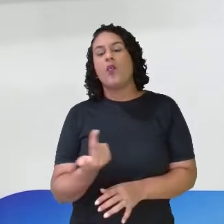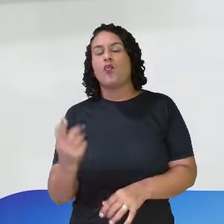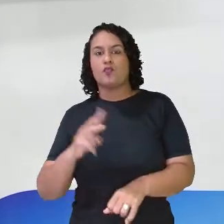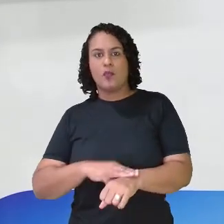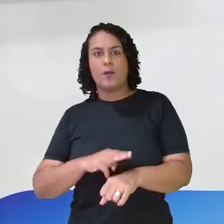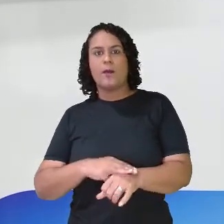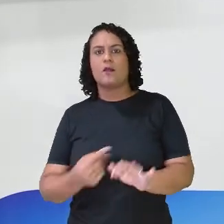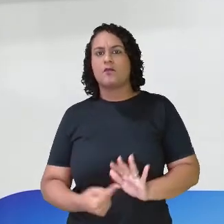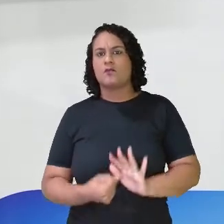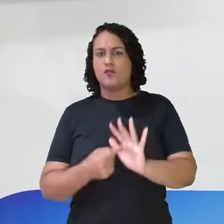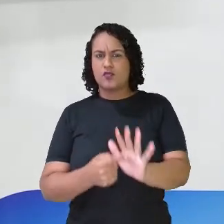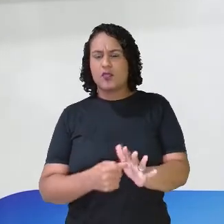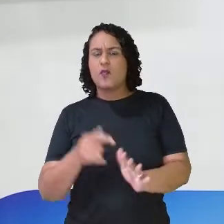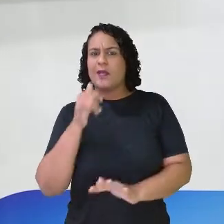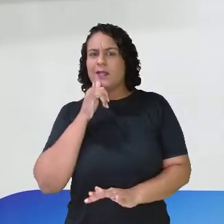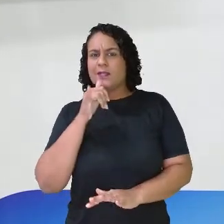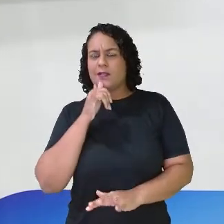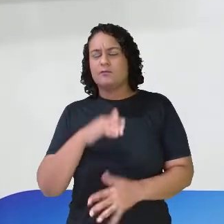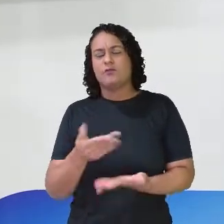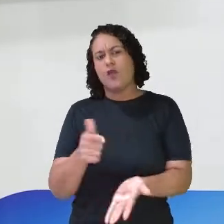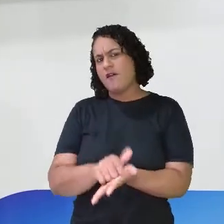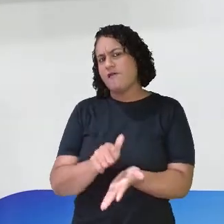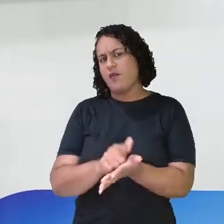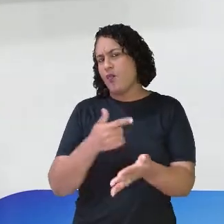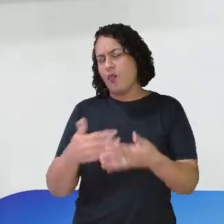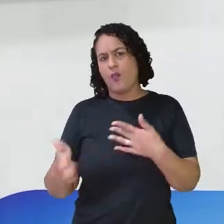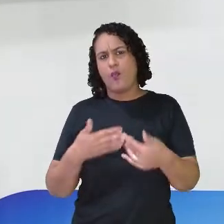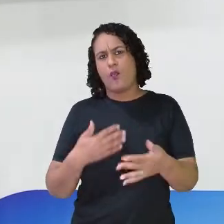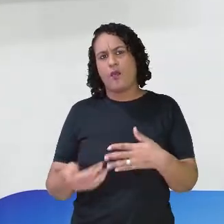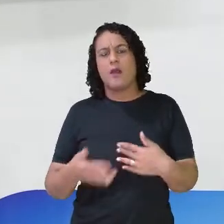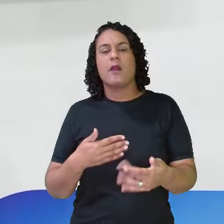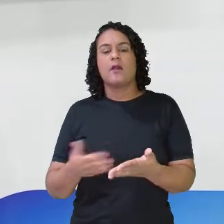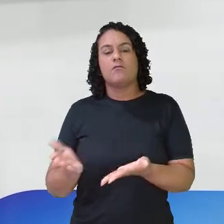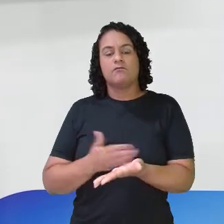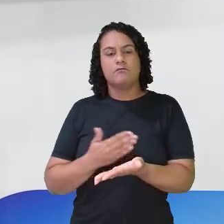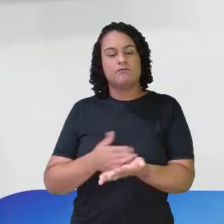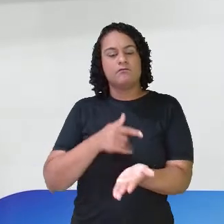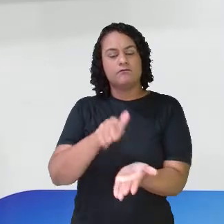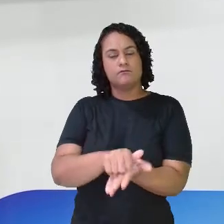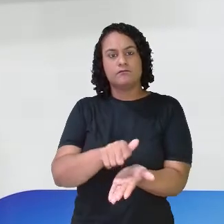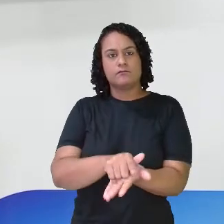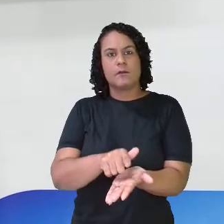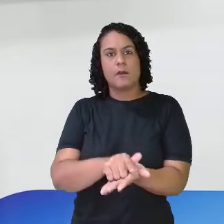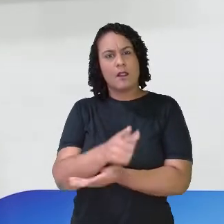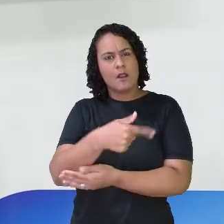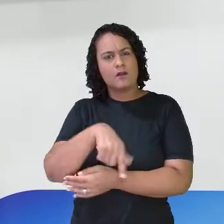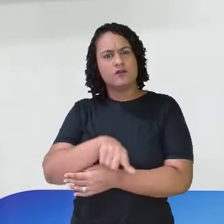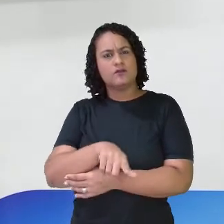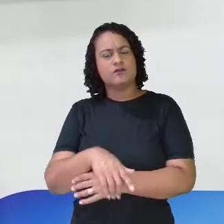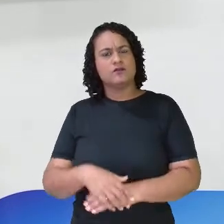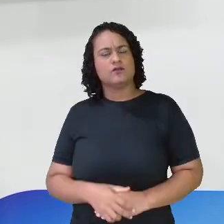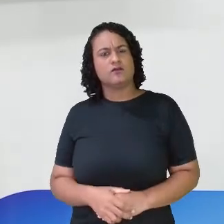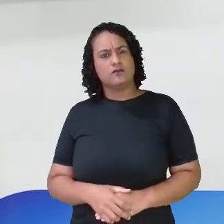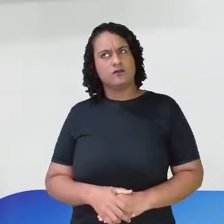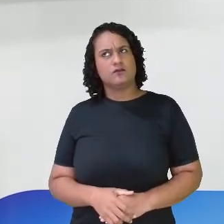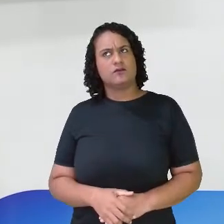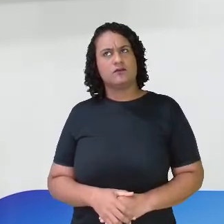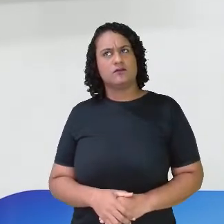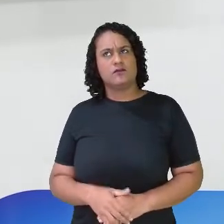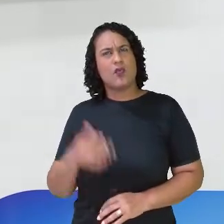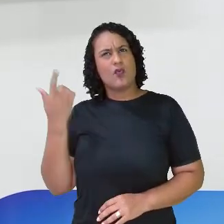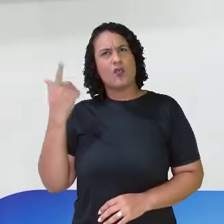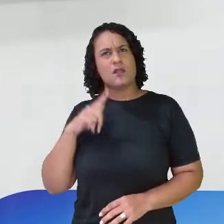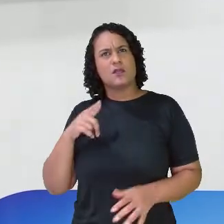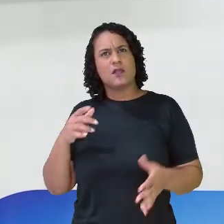uma folha de papel, uma folha qualquer de caderno, você conseguiria encher essa folha de